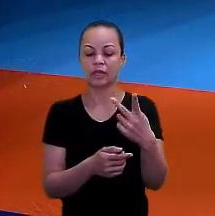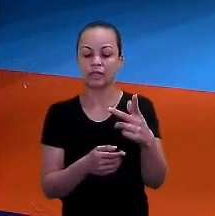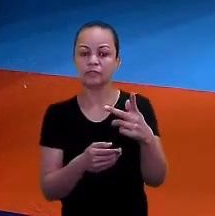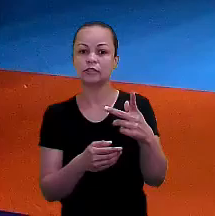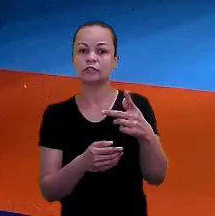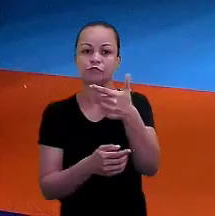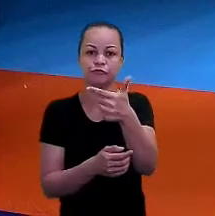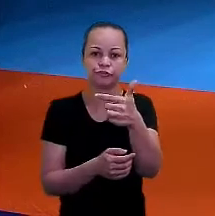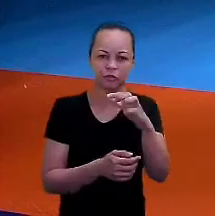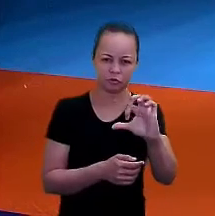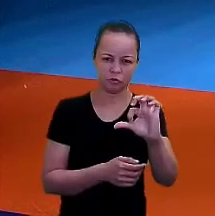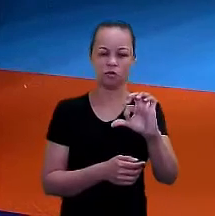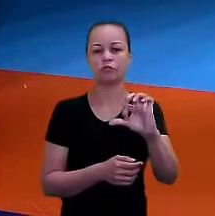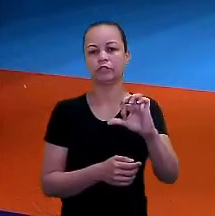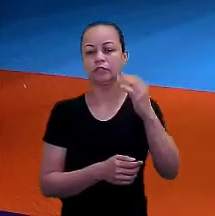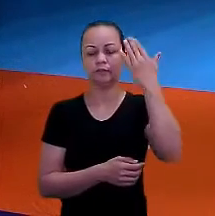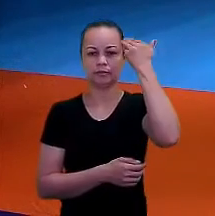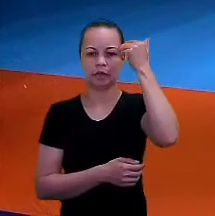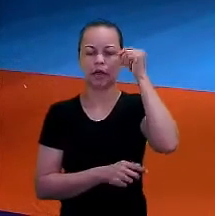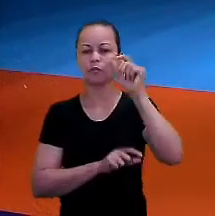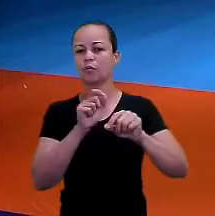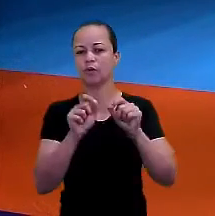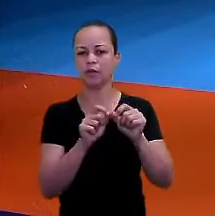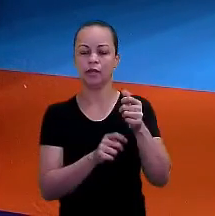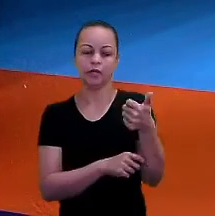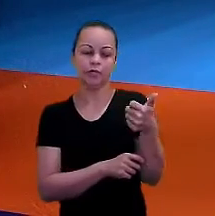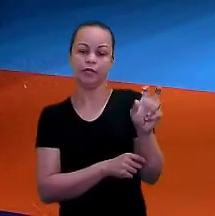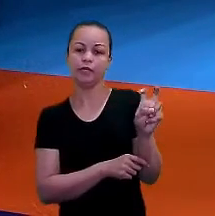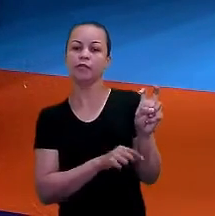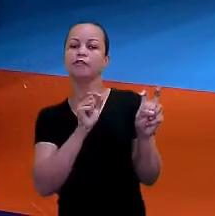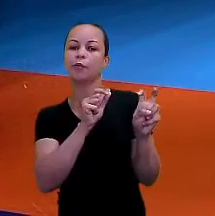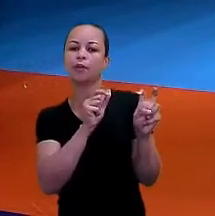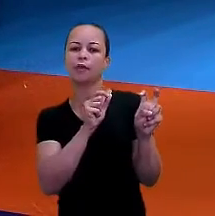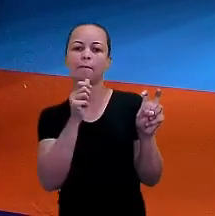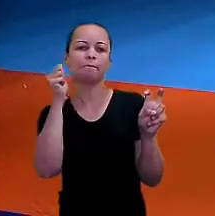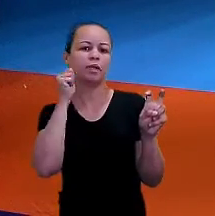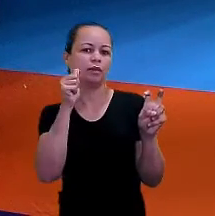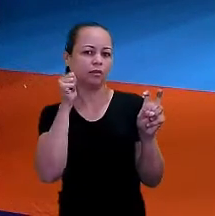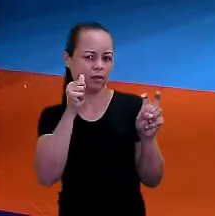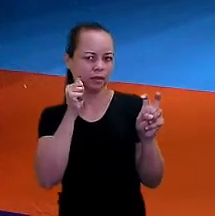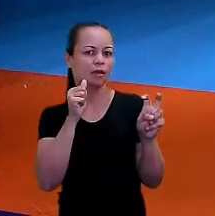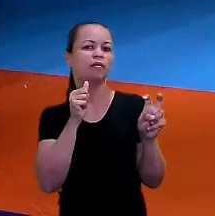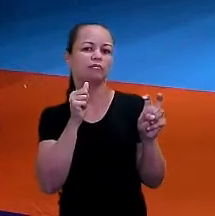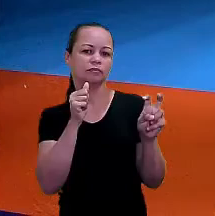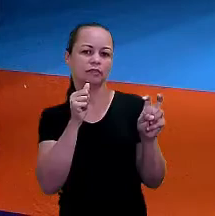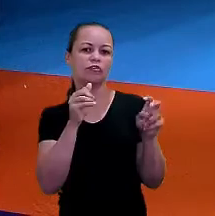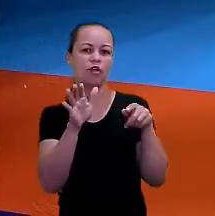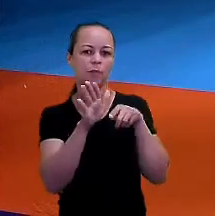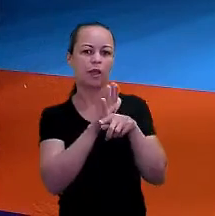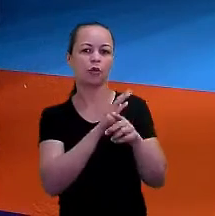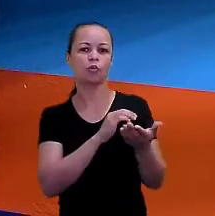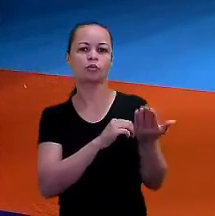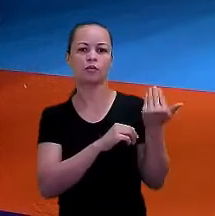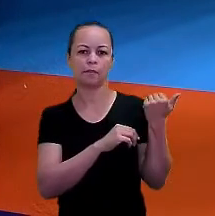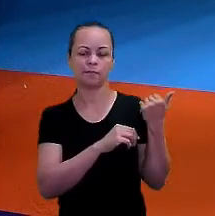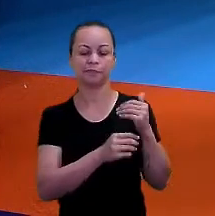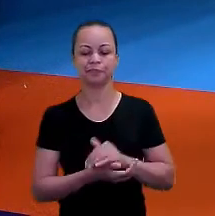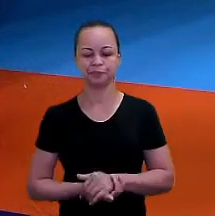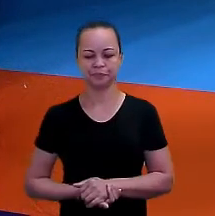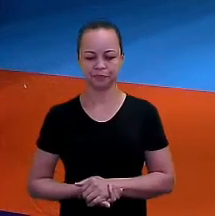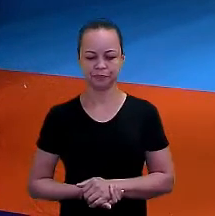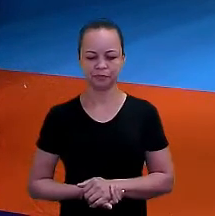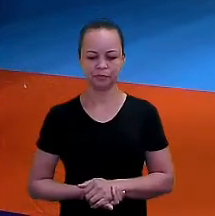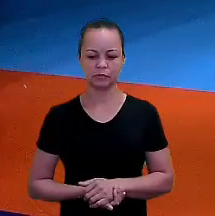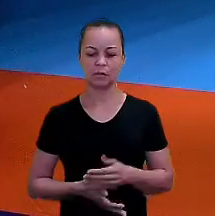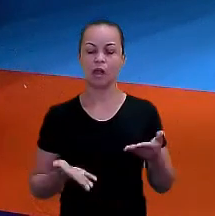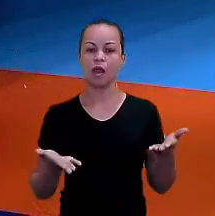29, a gente já sabe que 15 são meninas, né? Que era a pergunta anterior. Agora, a